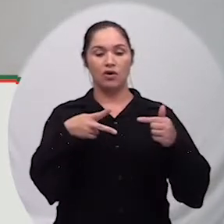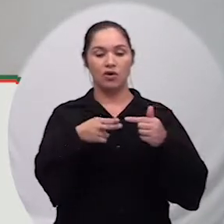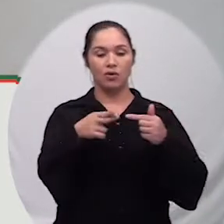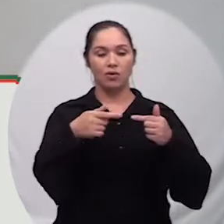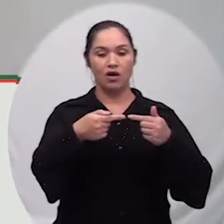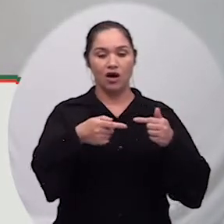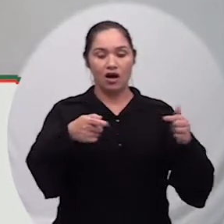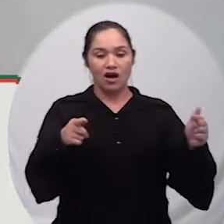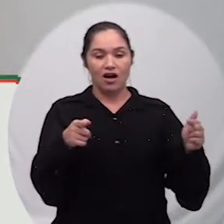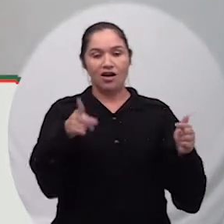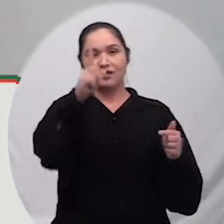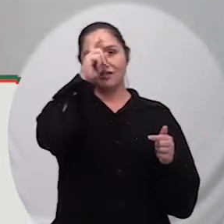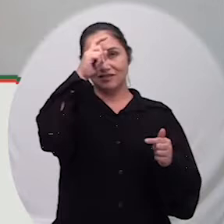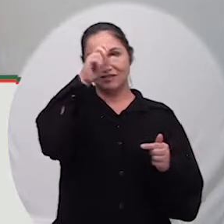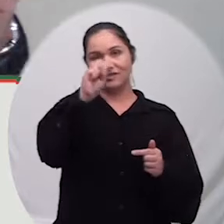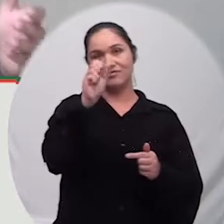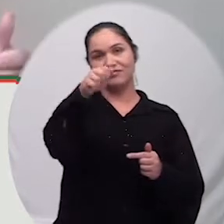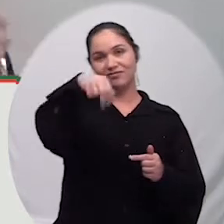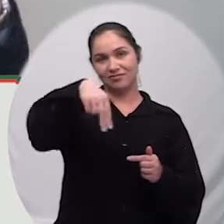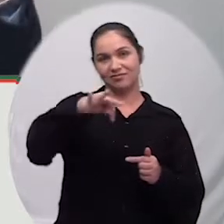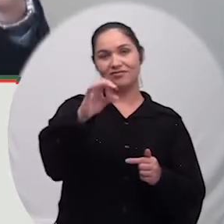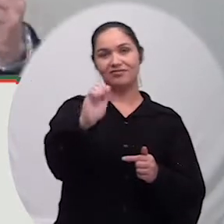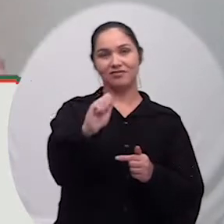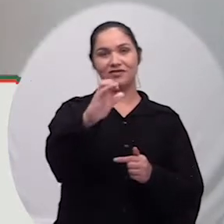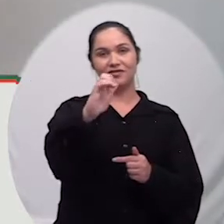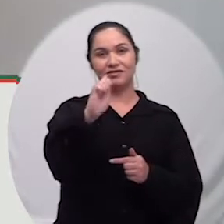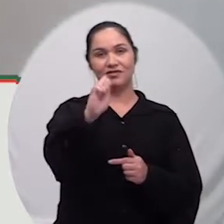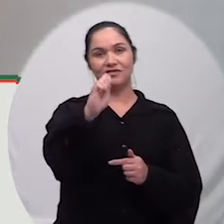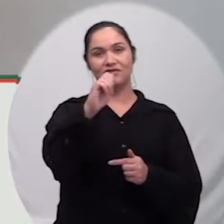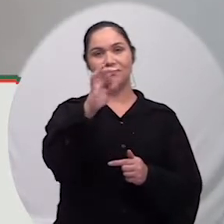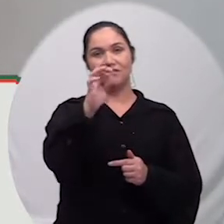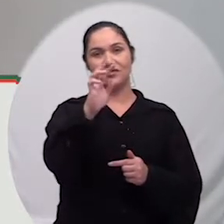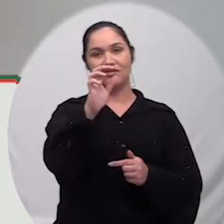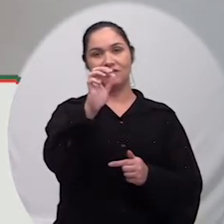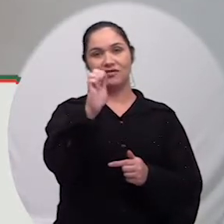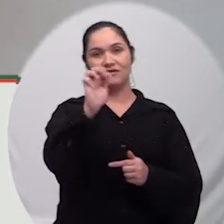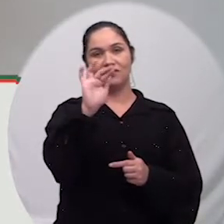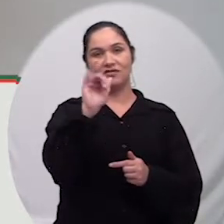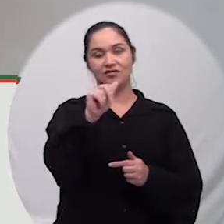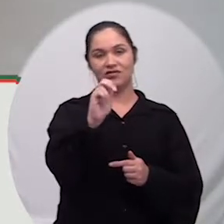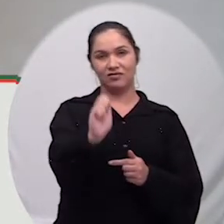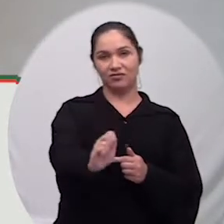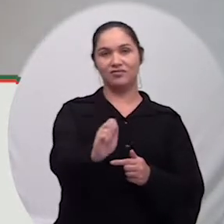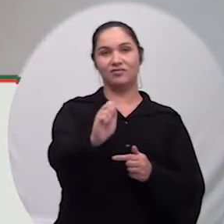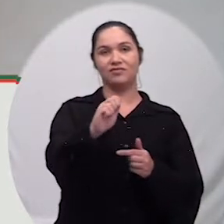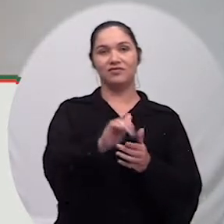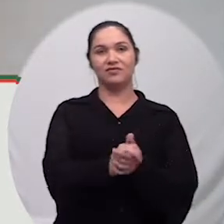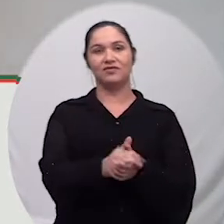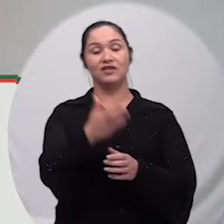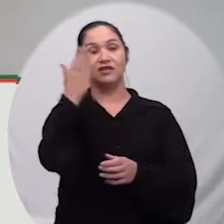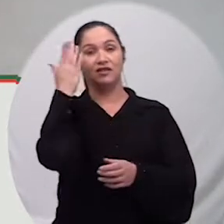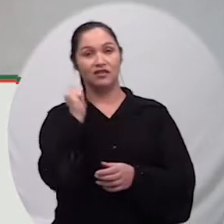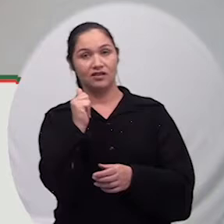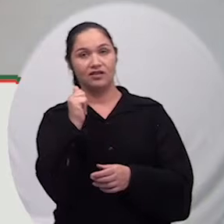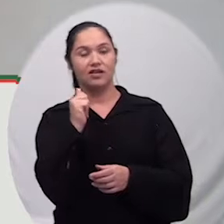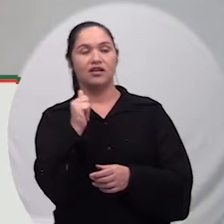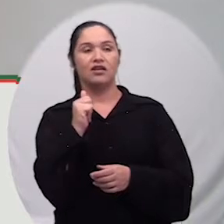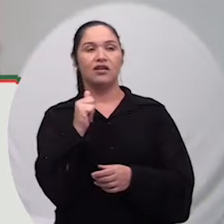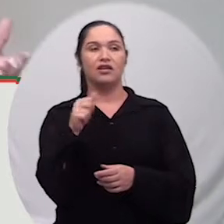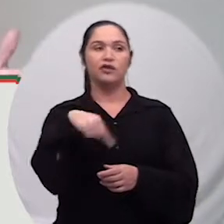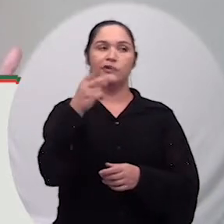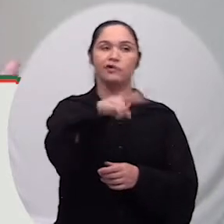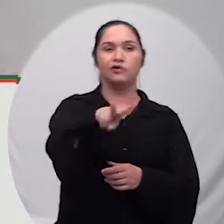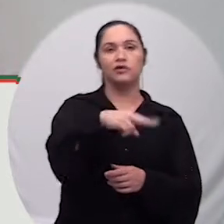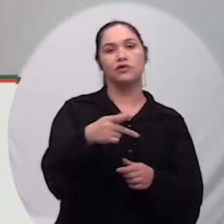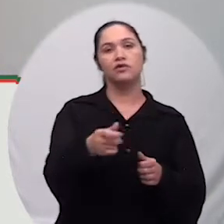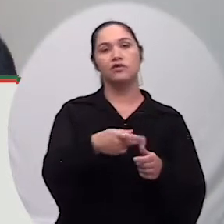Infantil Santa Catarina. Poderia ter sido o primeiro a falar, mas na ordem aí, alfabética, praticamente todos os vereadores citaram, e também vim trazer